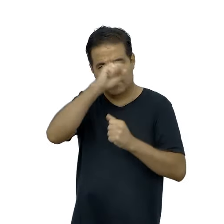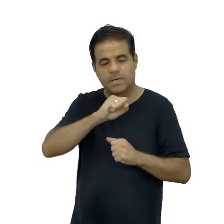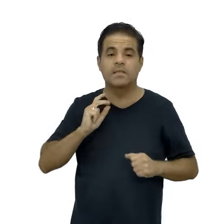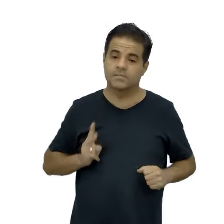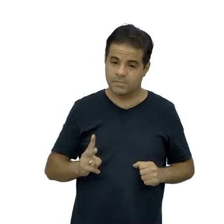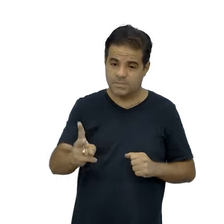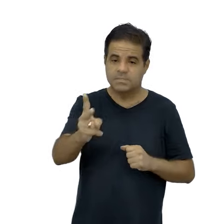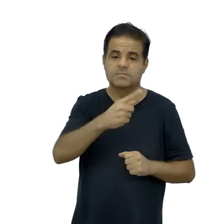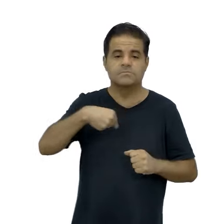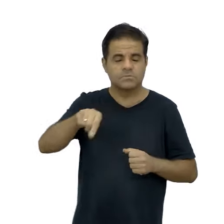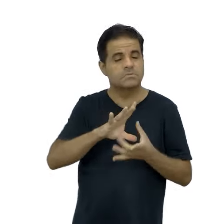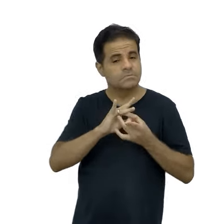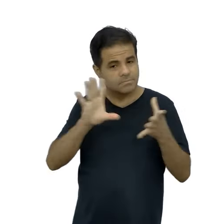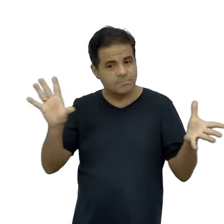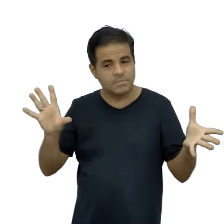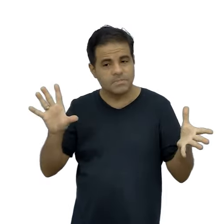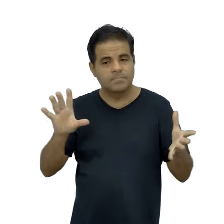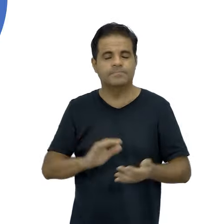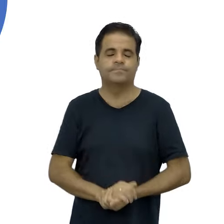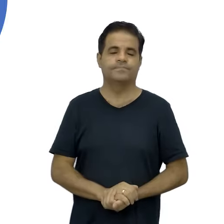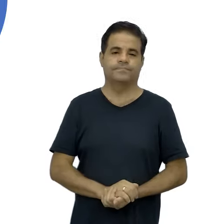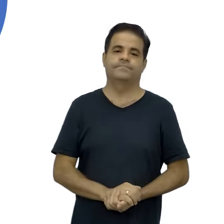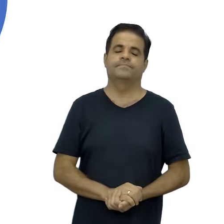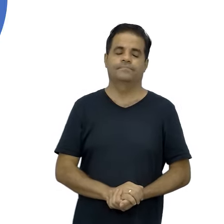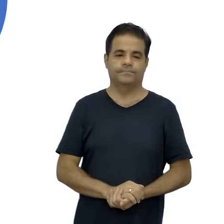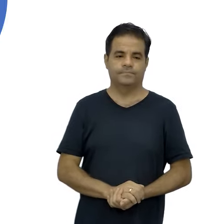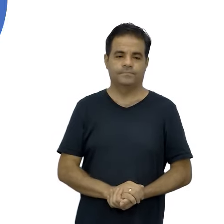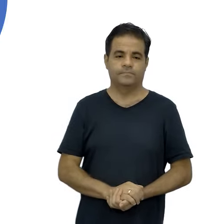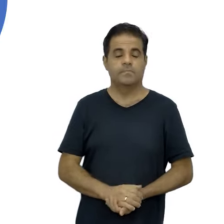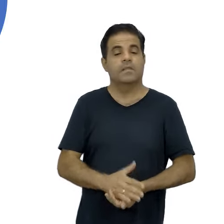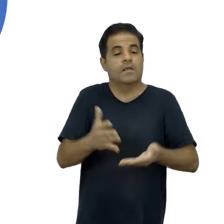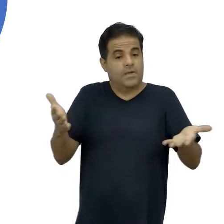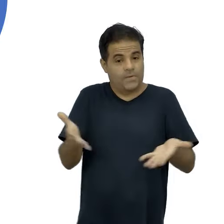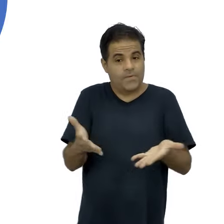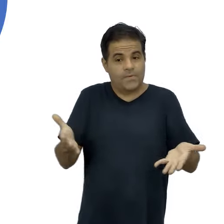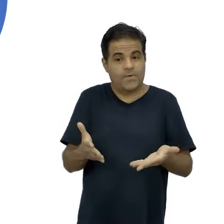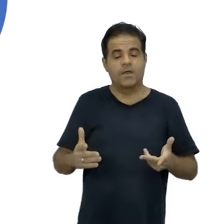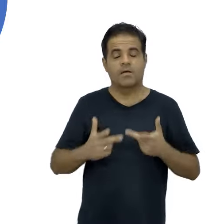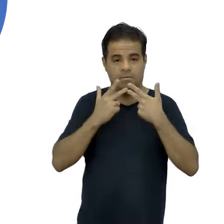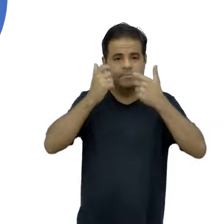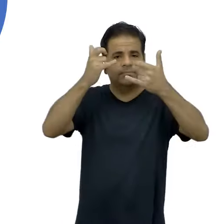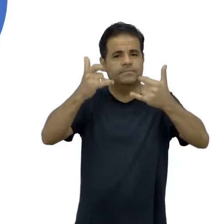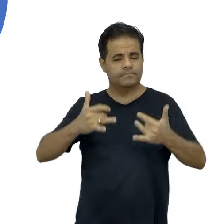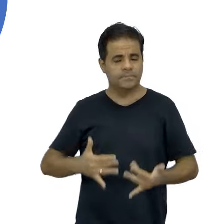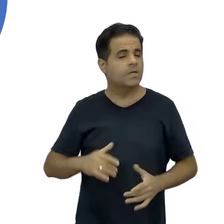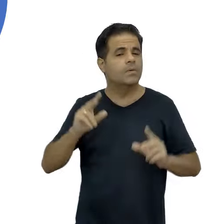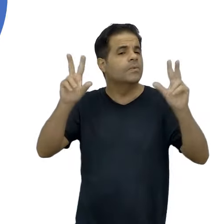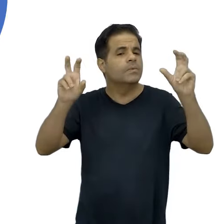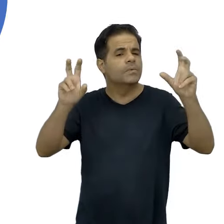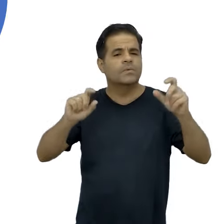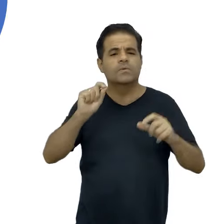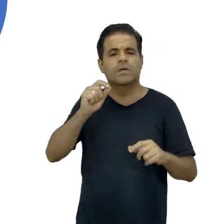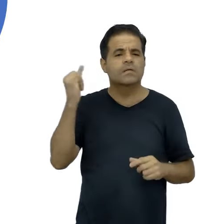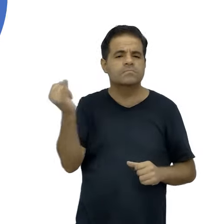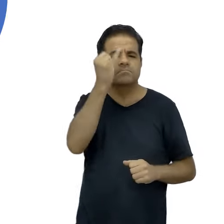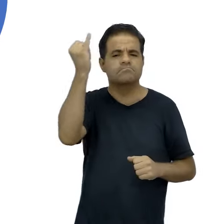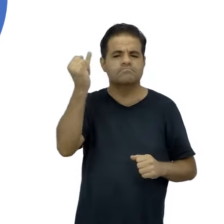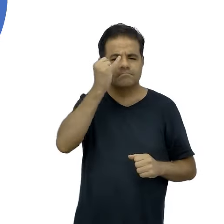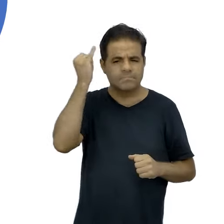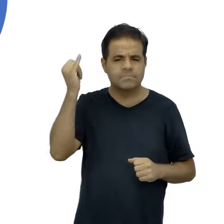temos à nossa disposição. E nós vamos falar um pouco, né, sobre a